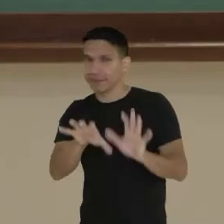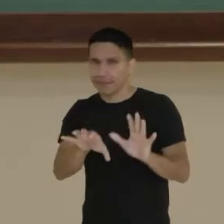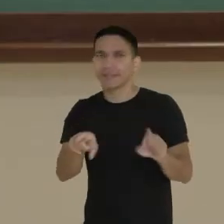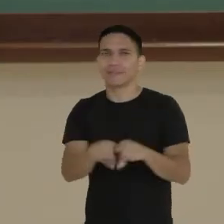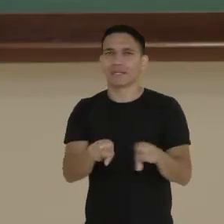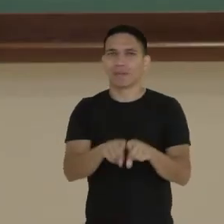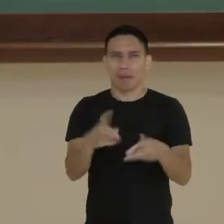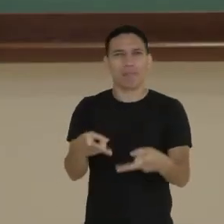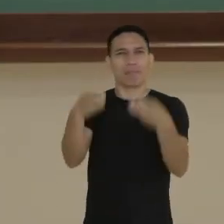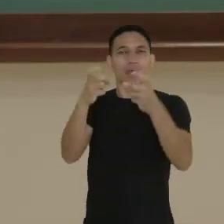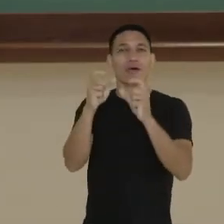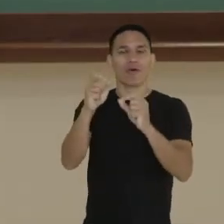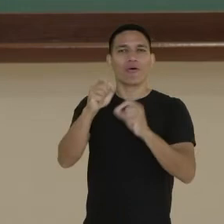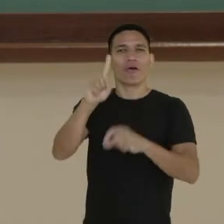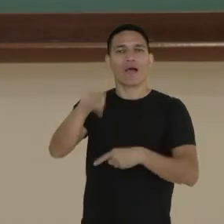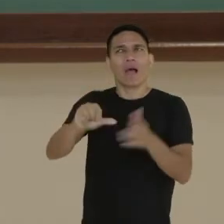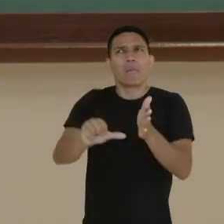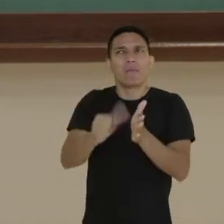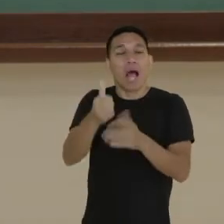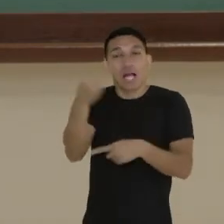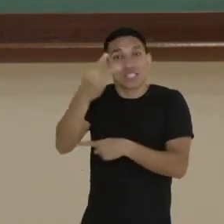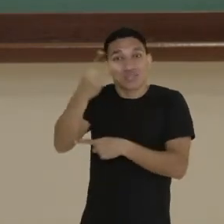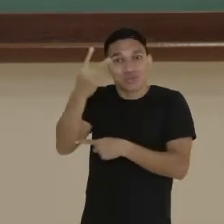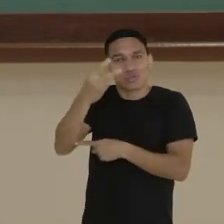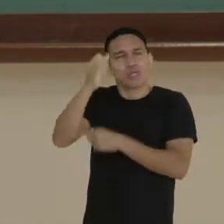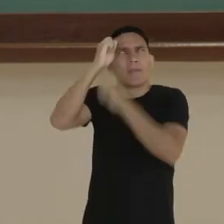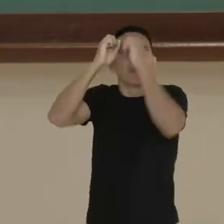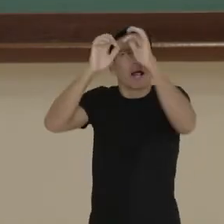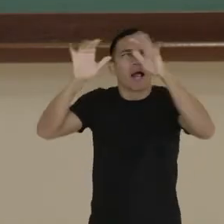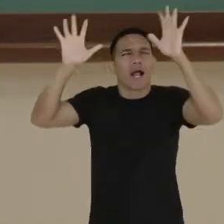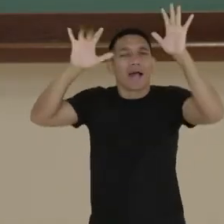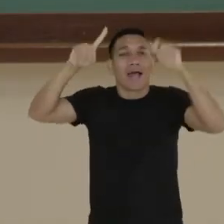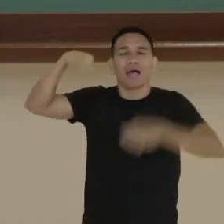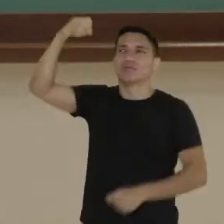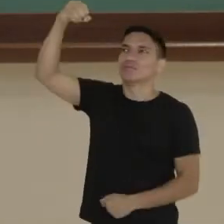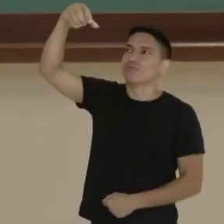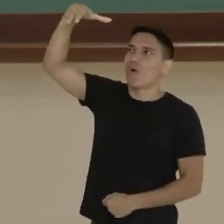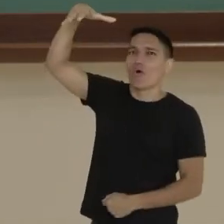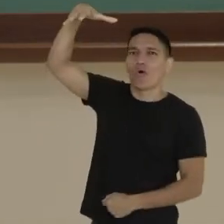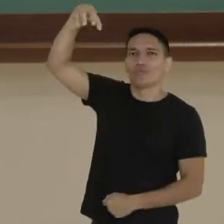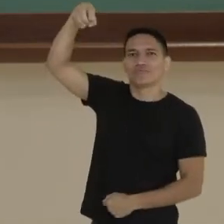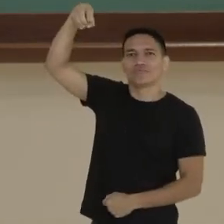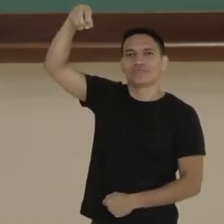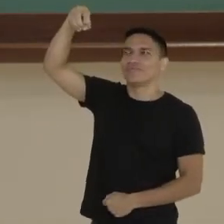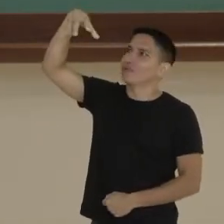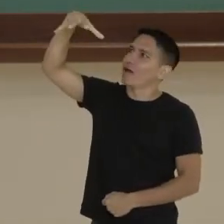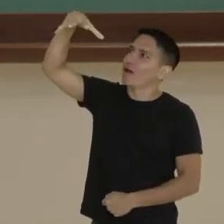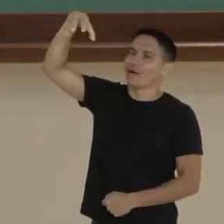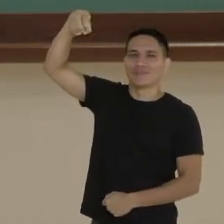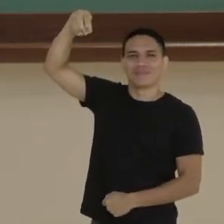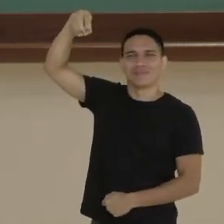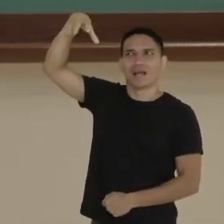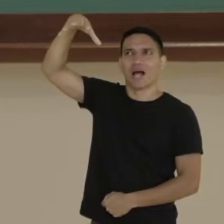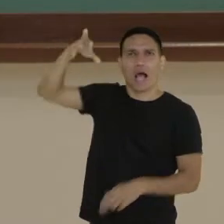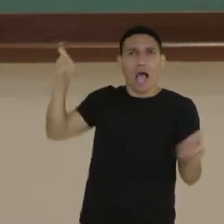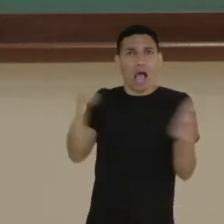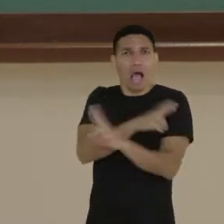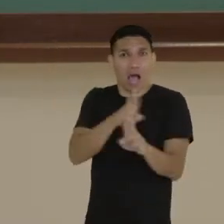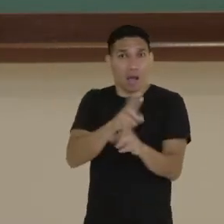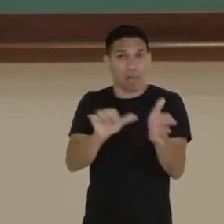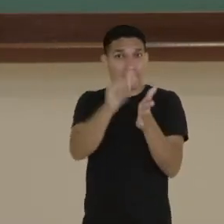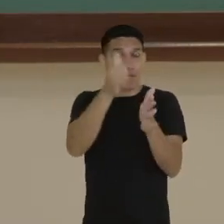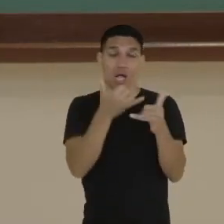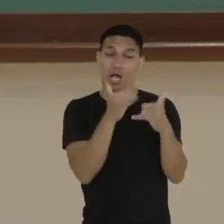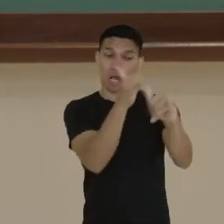gente percebe que a segunda coisa que vem na cabeça é luz. Se associa-se energia elétrica, primeiro,